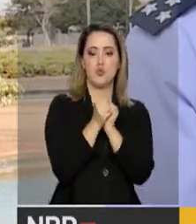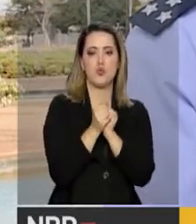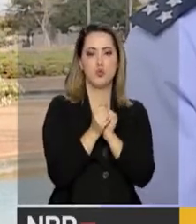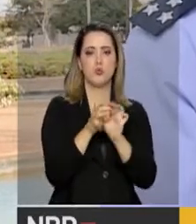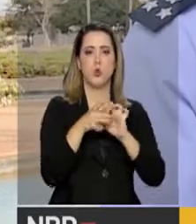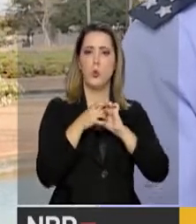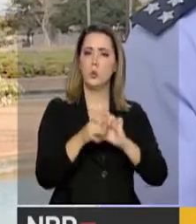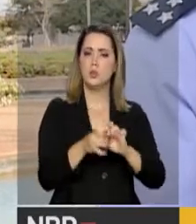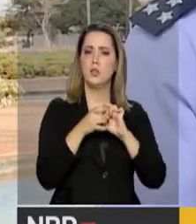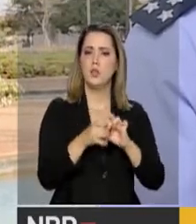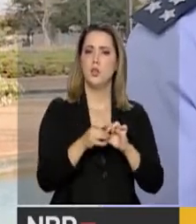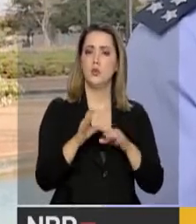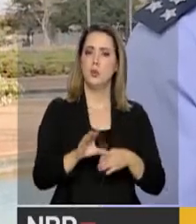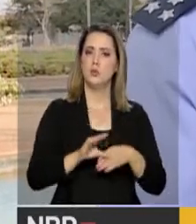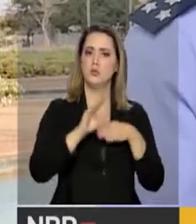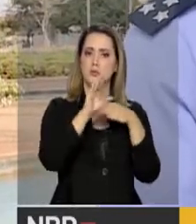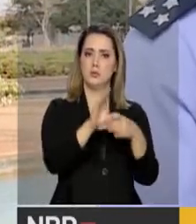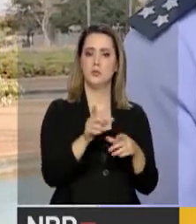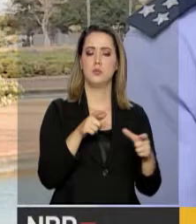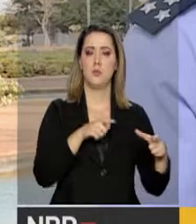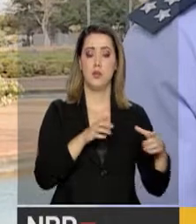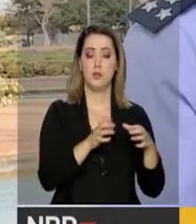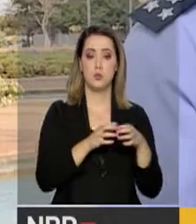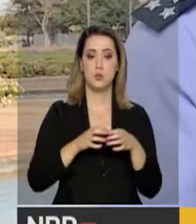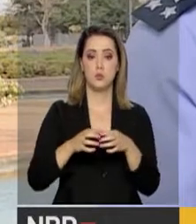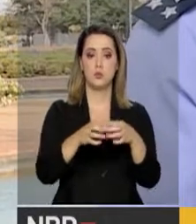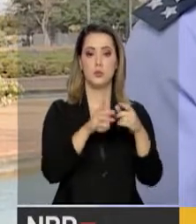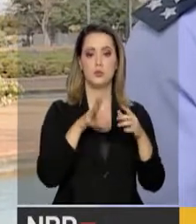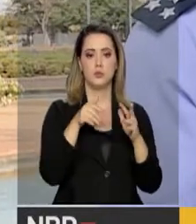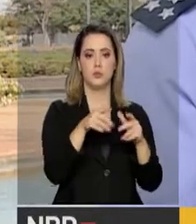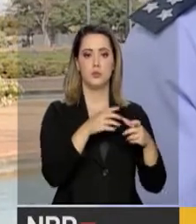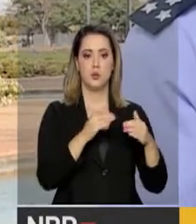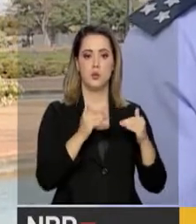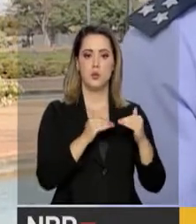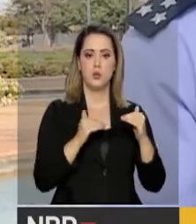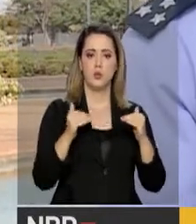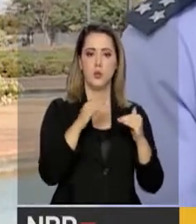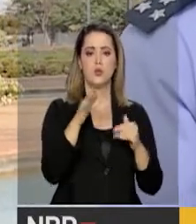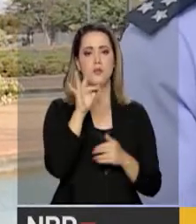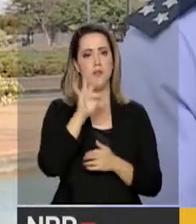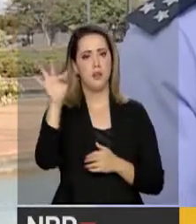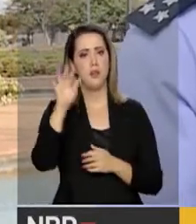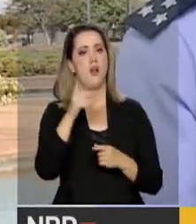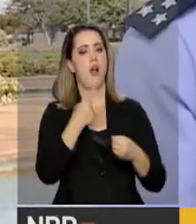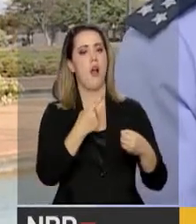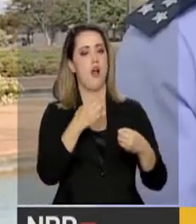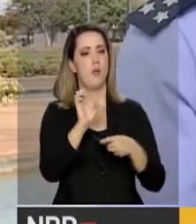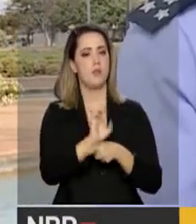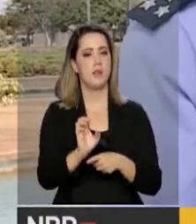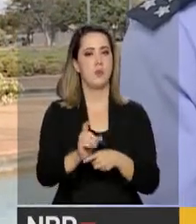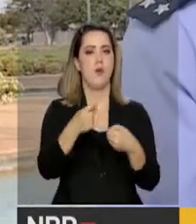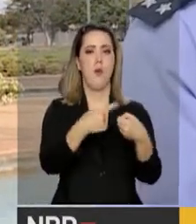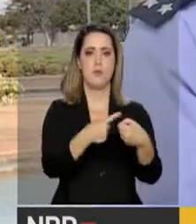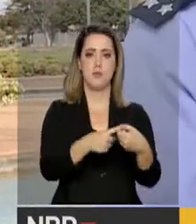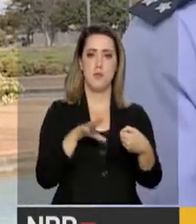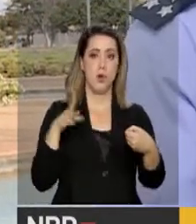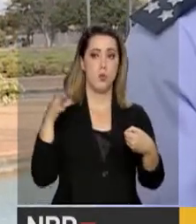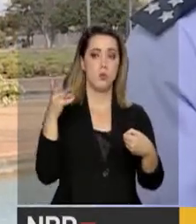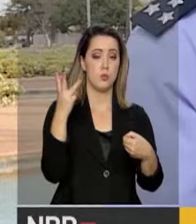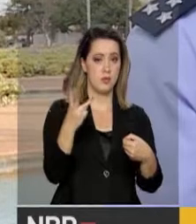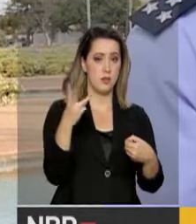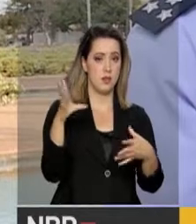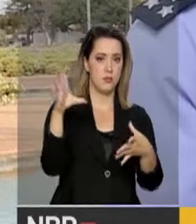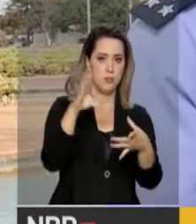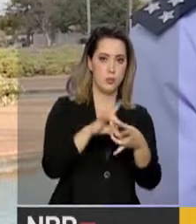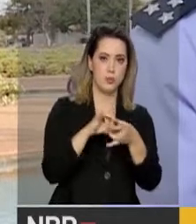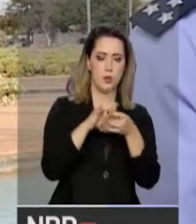de atividade coordenada entre as agências em todos os níveis, federal, estadual, municipal. Nós mostramos para